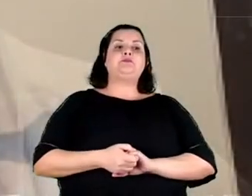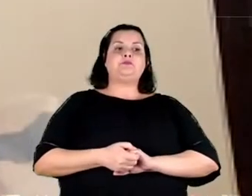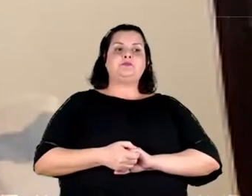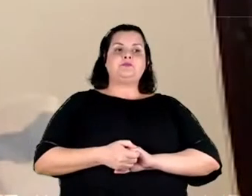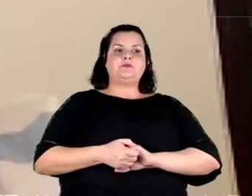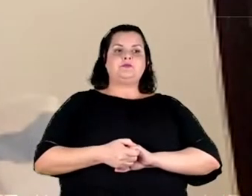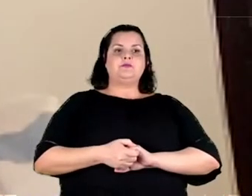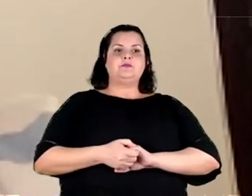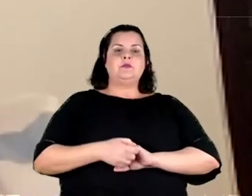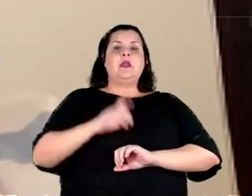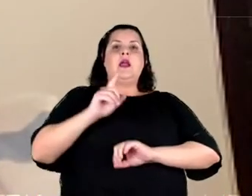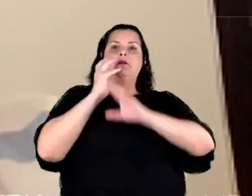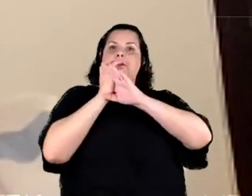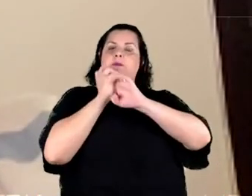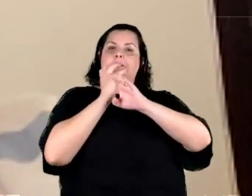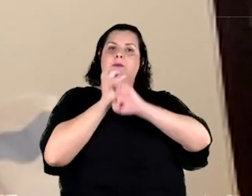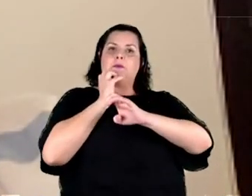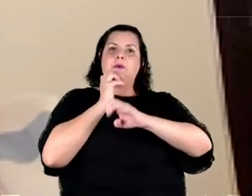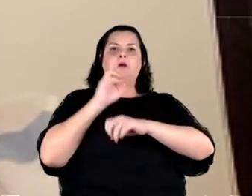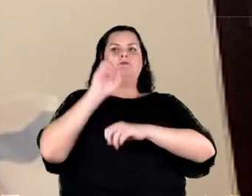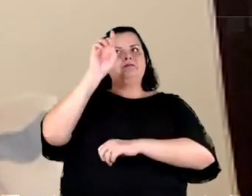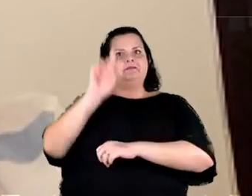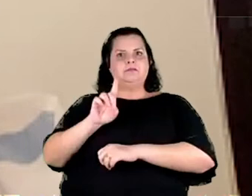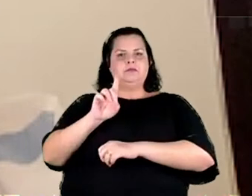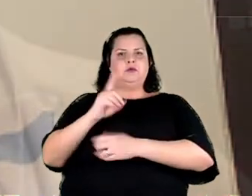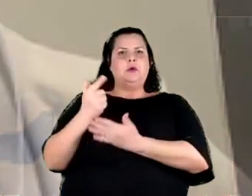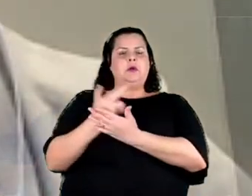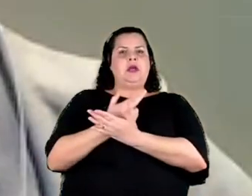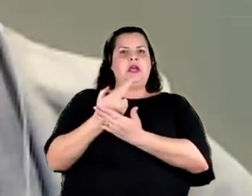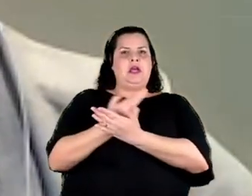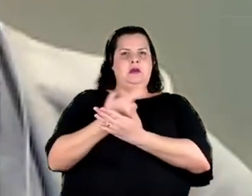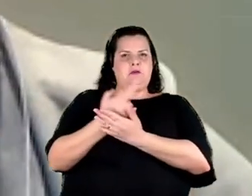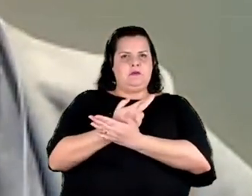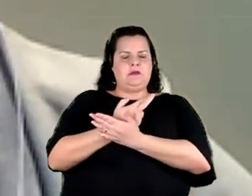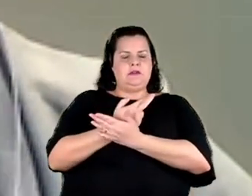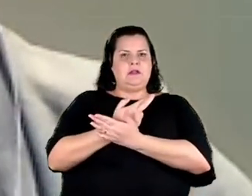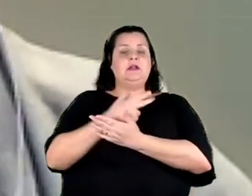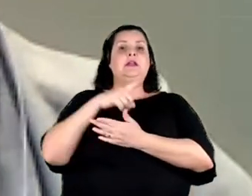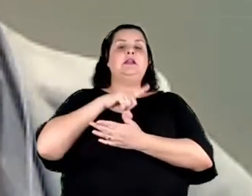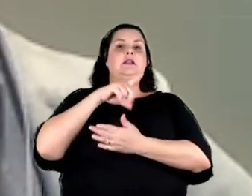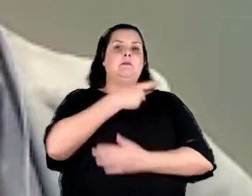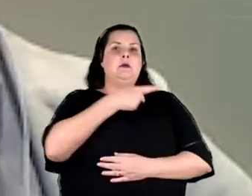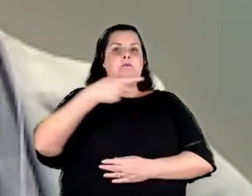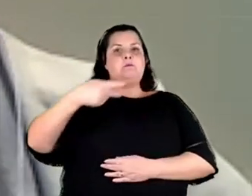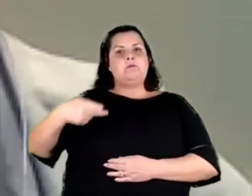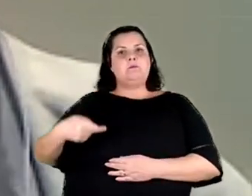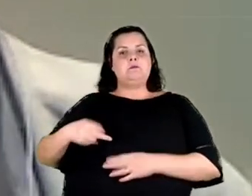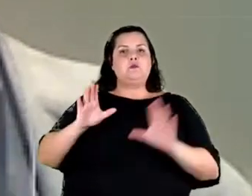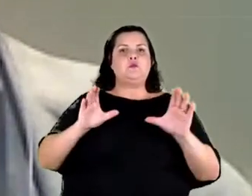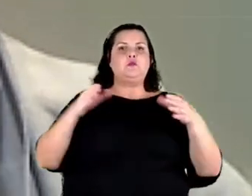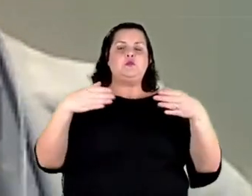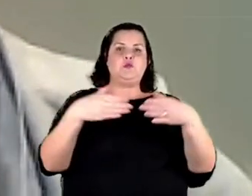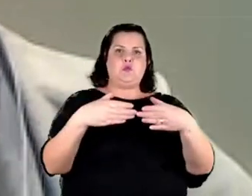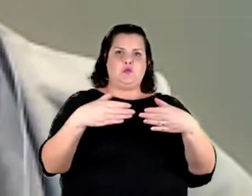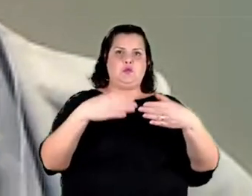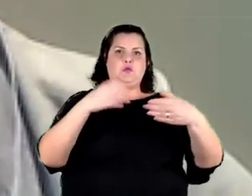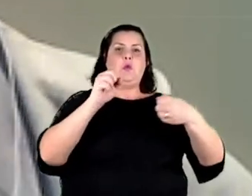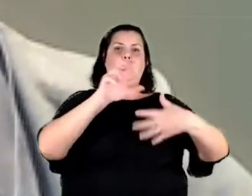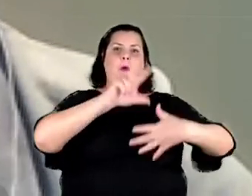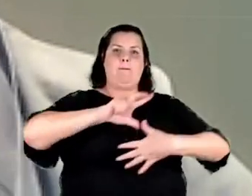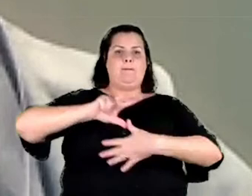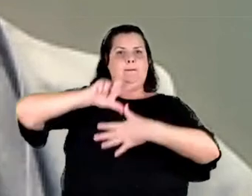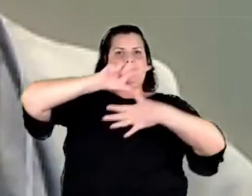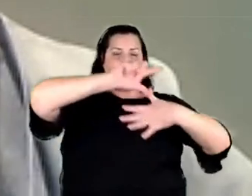é engenheiro, diretor da revista Devarim, é presidente do diretório do Movimento Reformista para a América Latina e